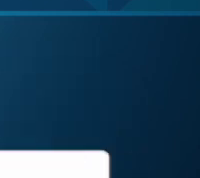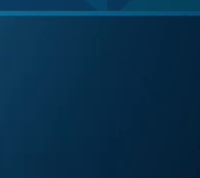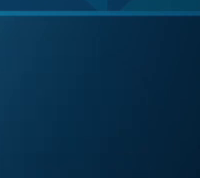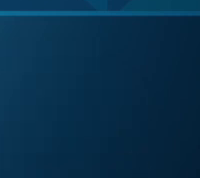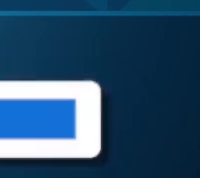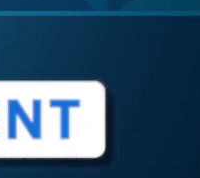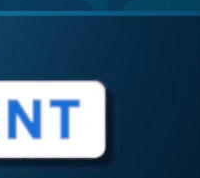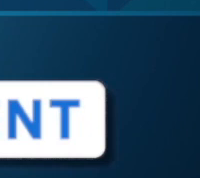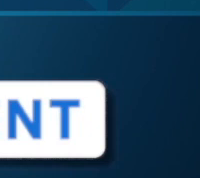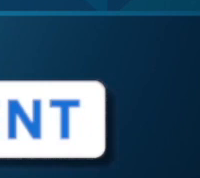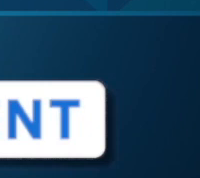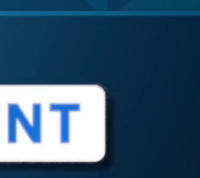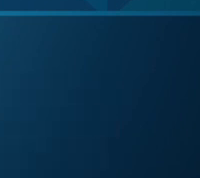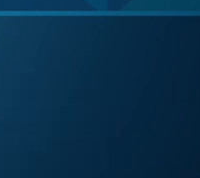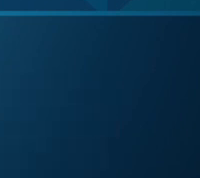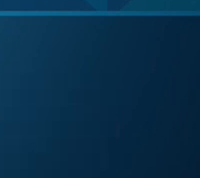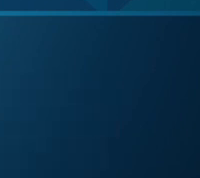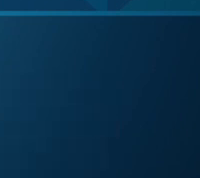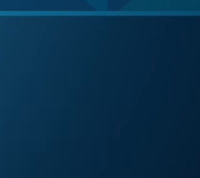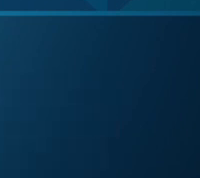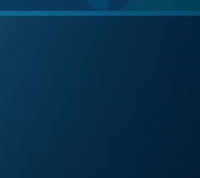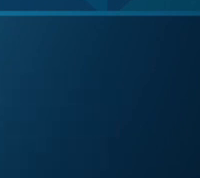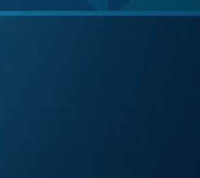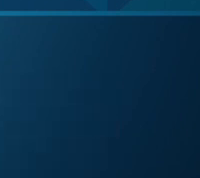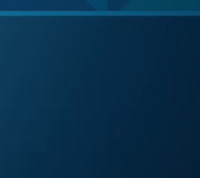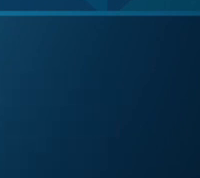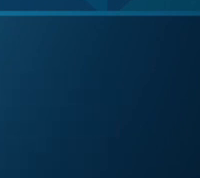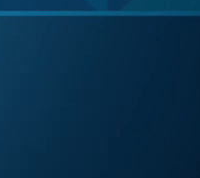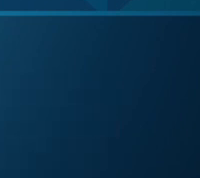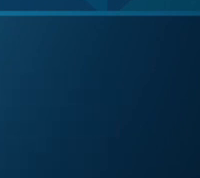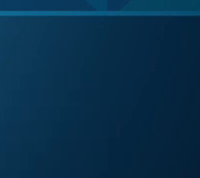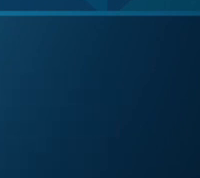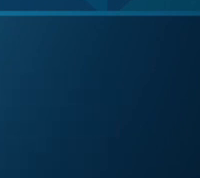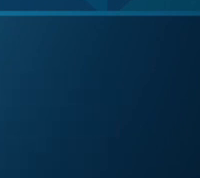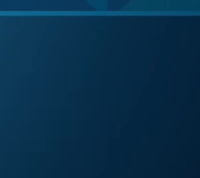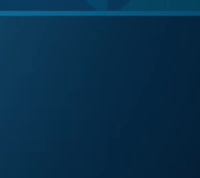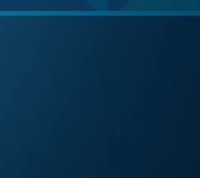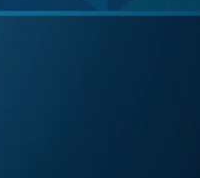notificação. Fo comentário no fahetutang ba media social siraseluk.